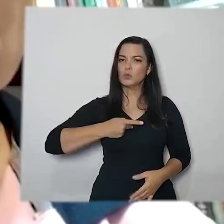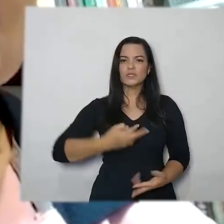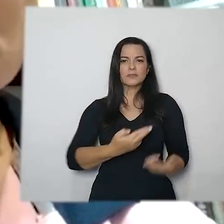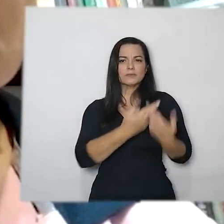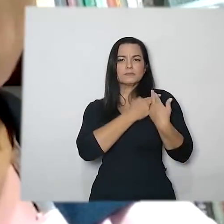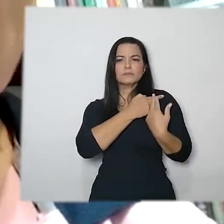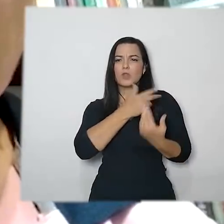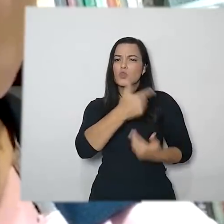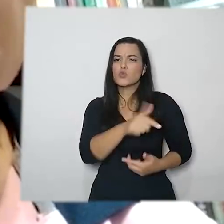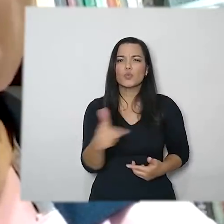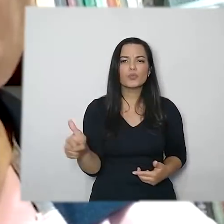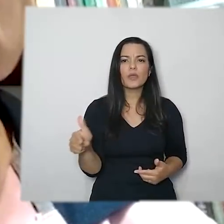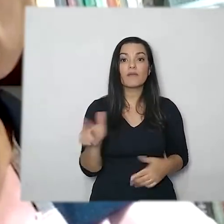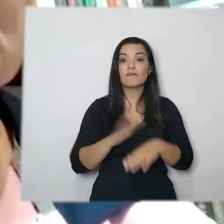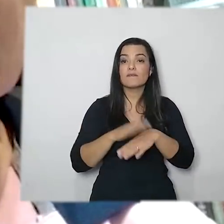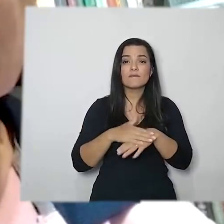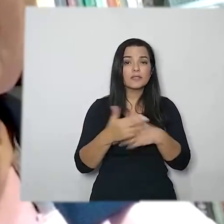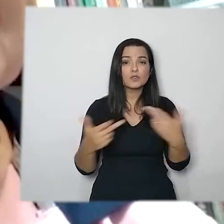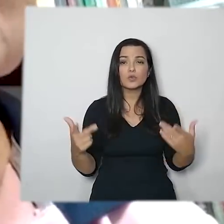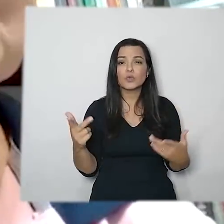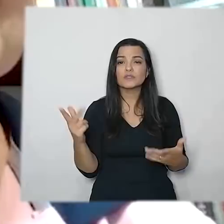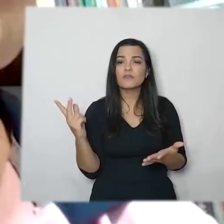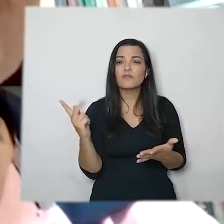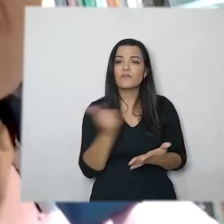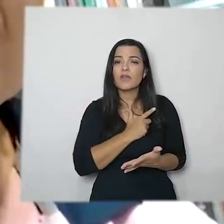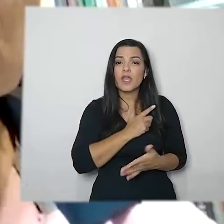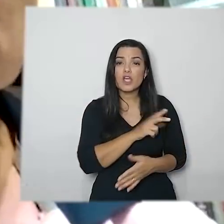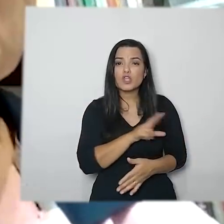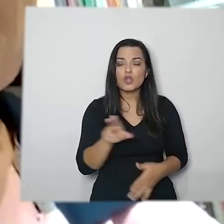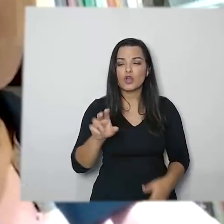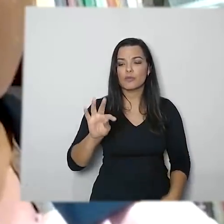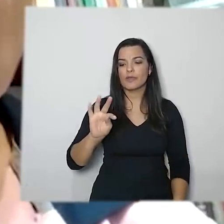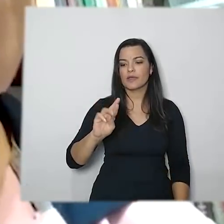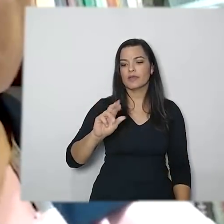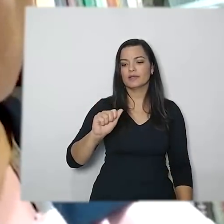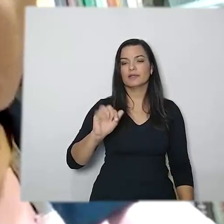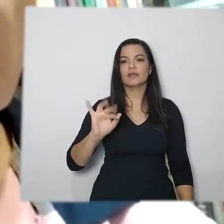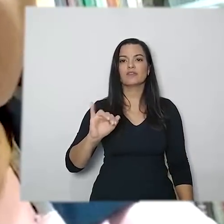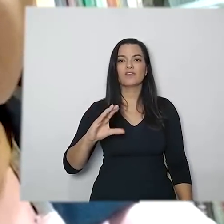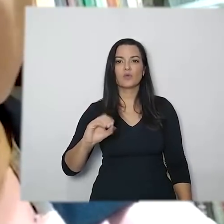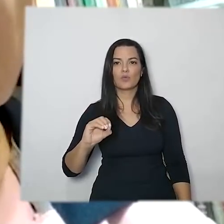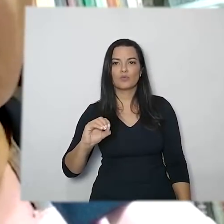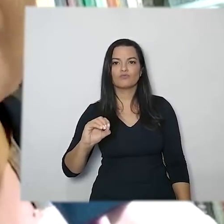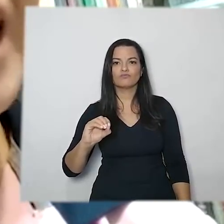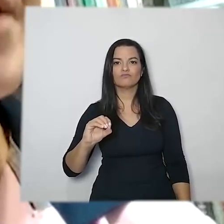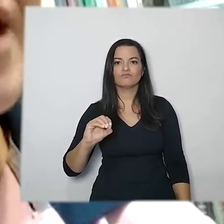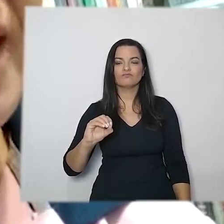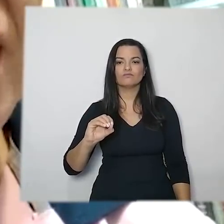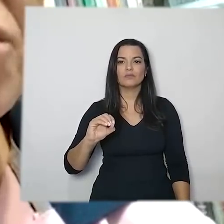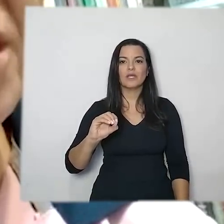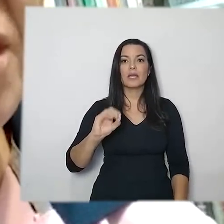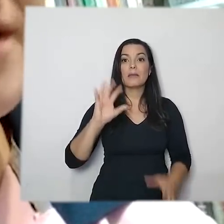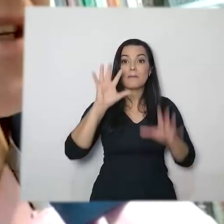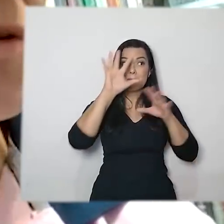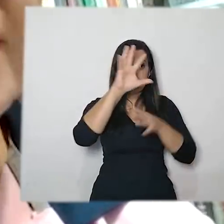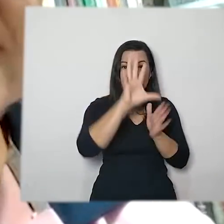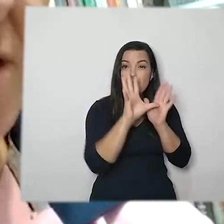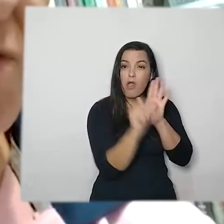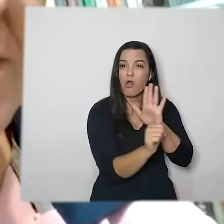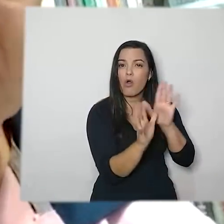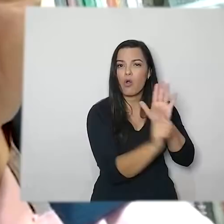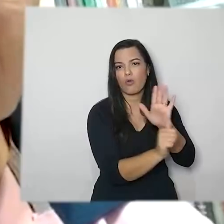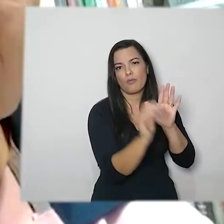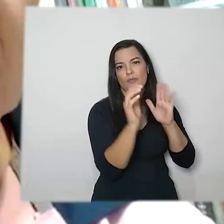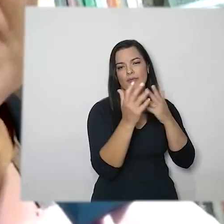irresponsável praticam uma coisa que a gente chama de tráfico ilegal de animais. A palavra ilegal já diz que não é